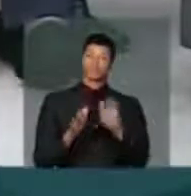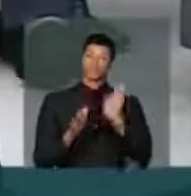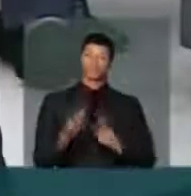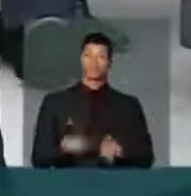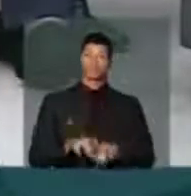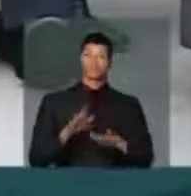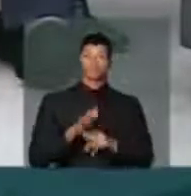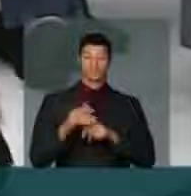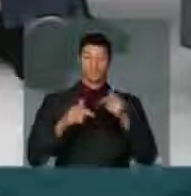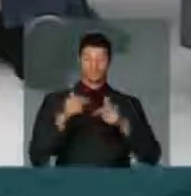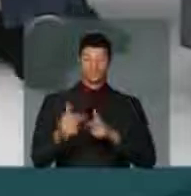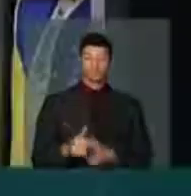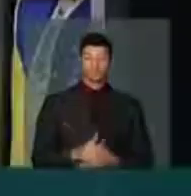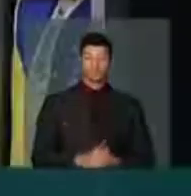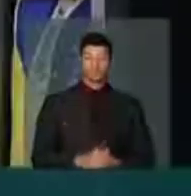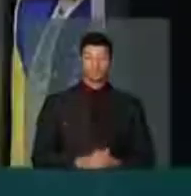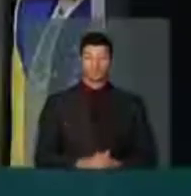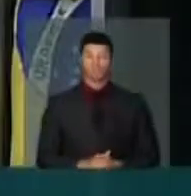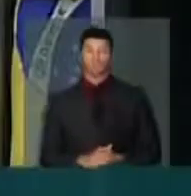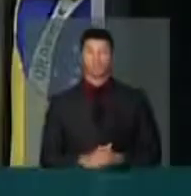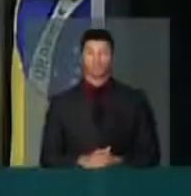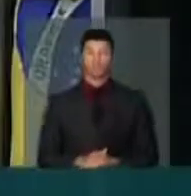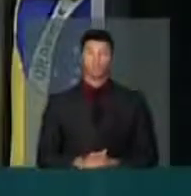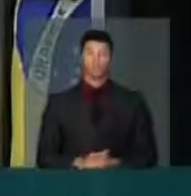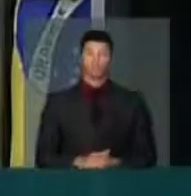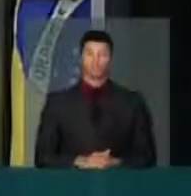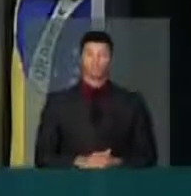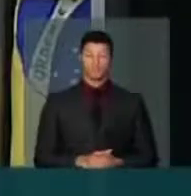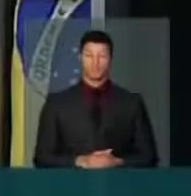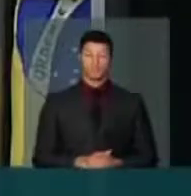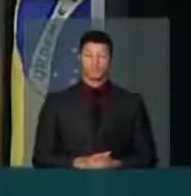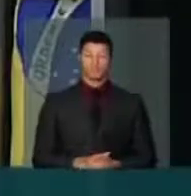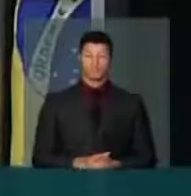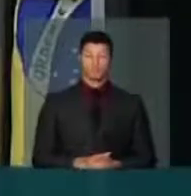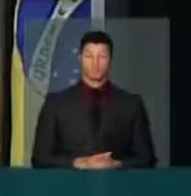roubando o trabalhador. Agradeço a parte de Vossa Excelência e ouço esse...